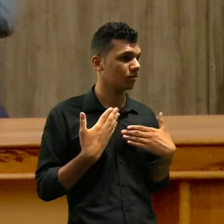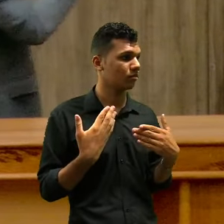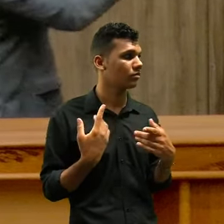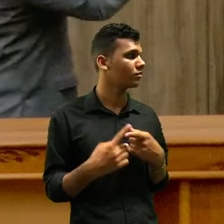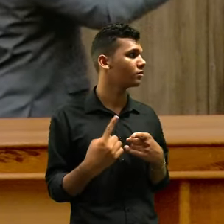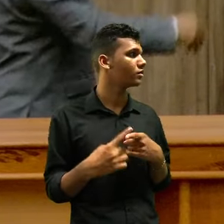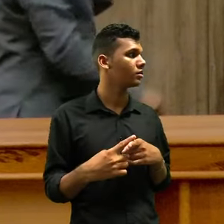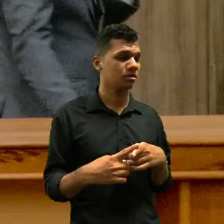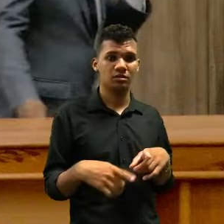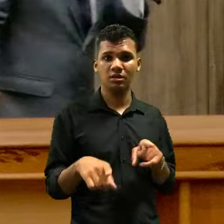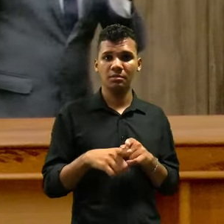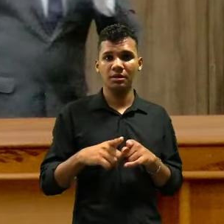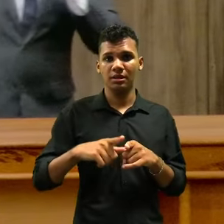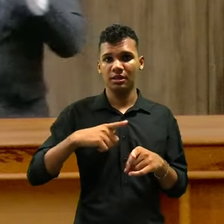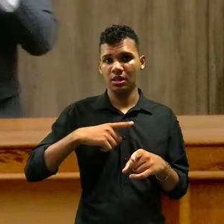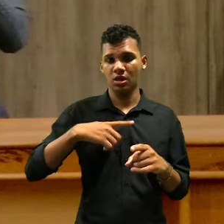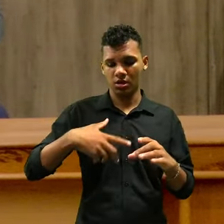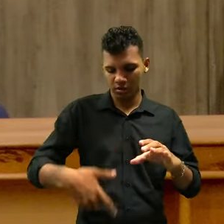Aquele